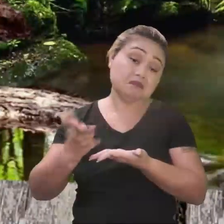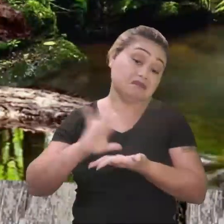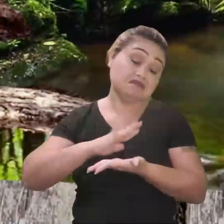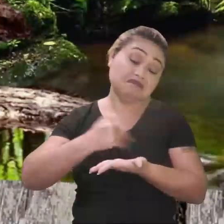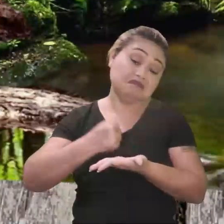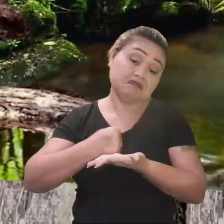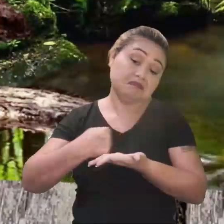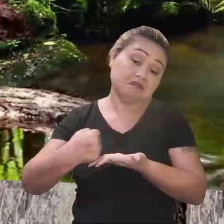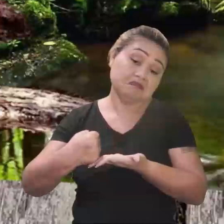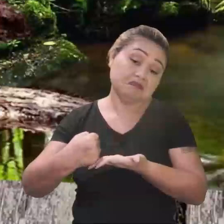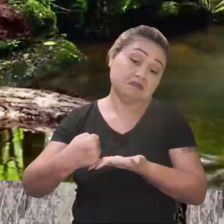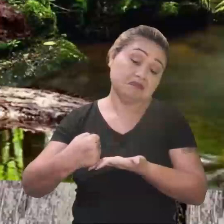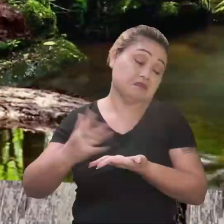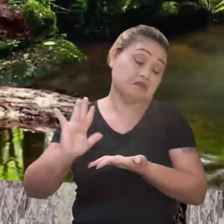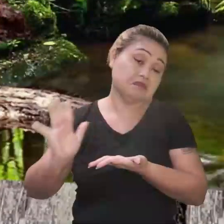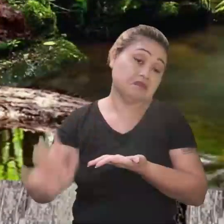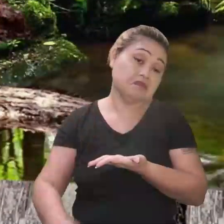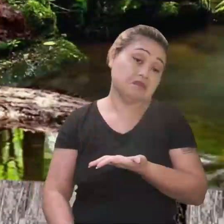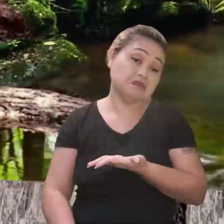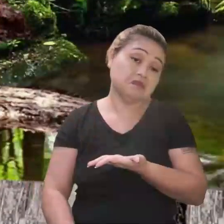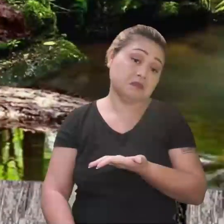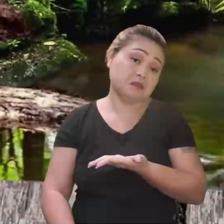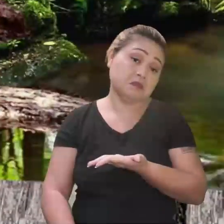Já eram.